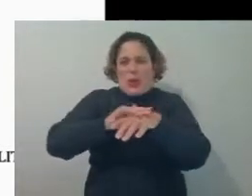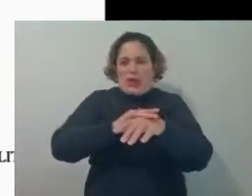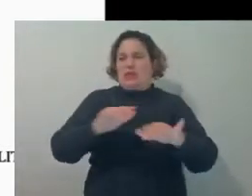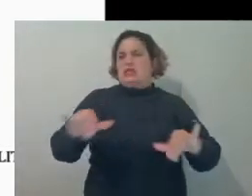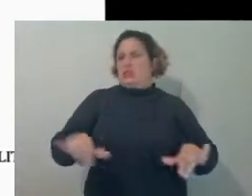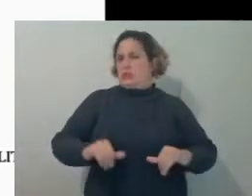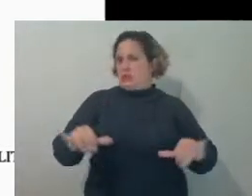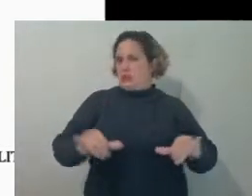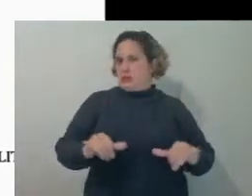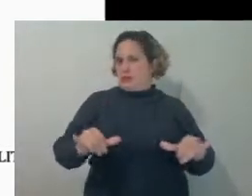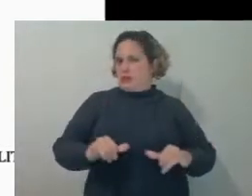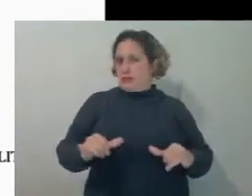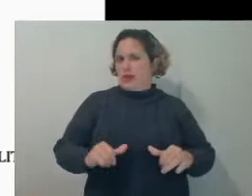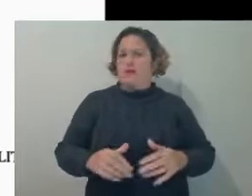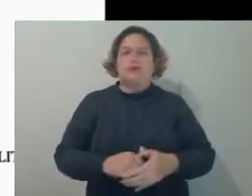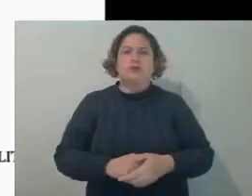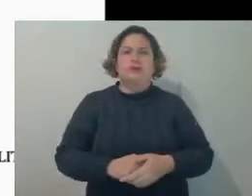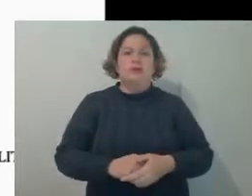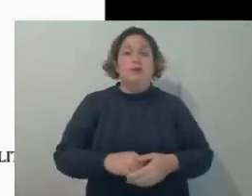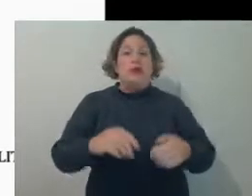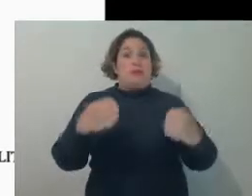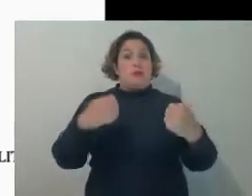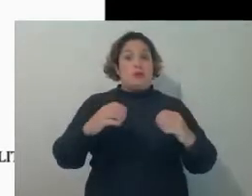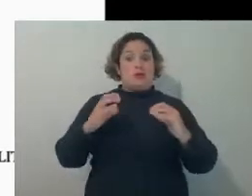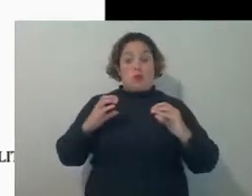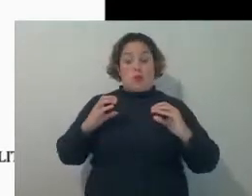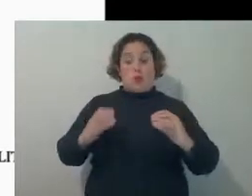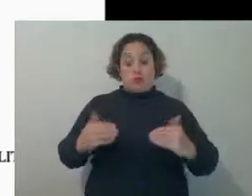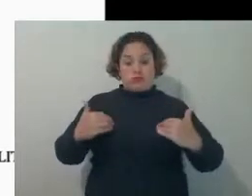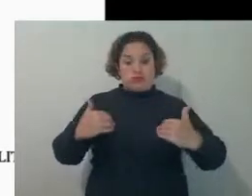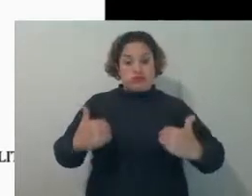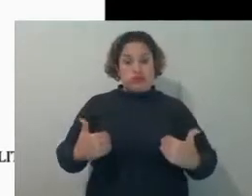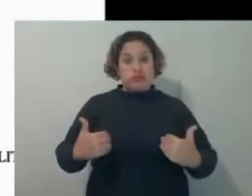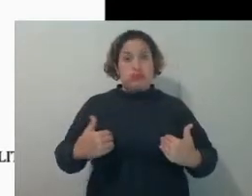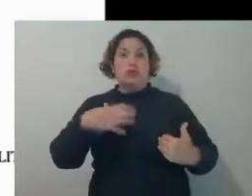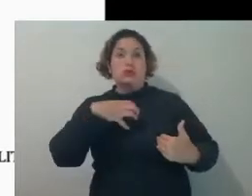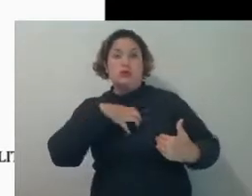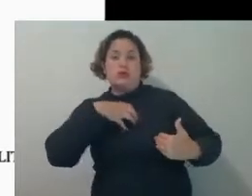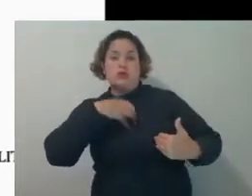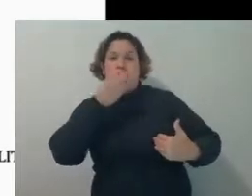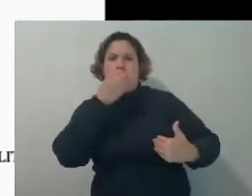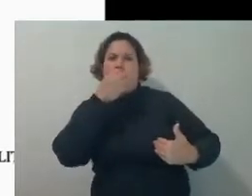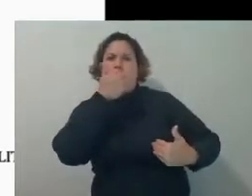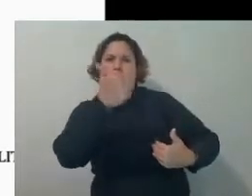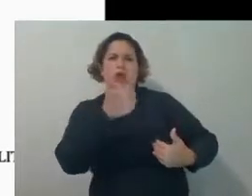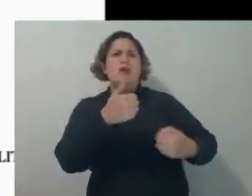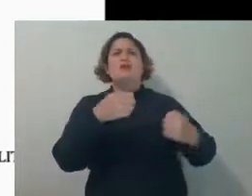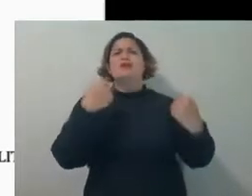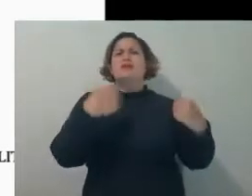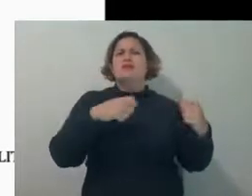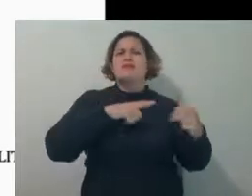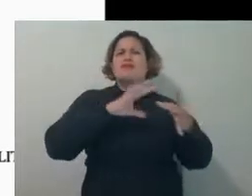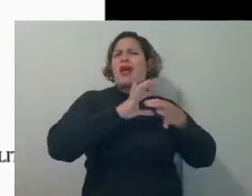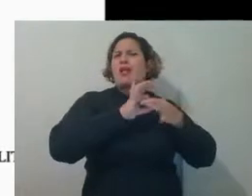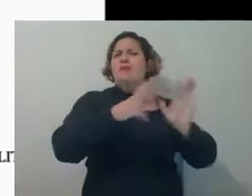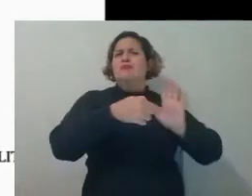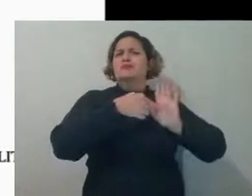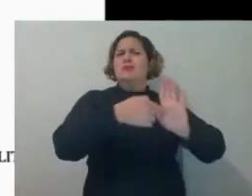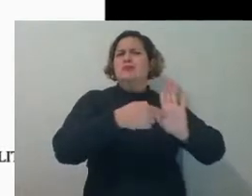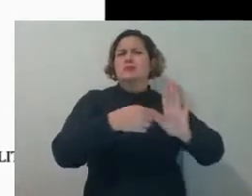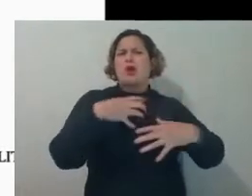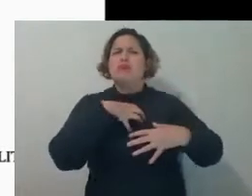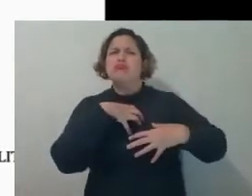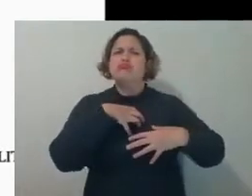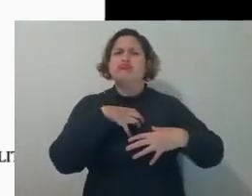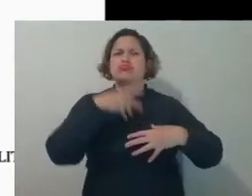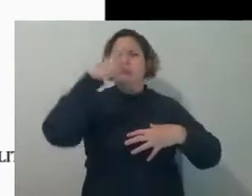injúrias, liberdade comportamental, que esse animal deve estar livre para expressar o comportamento natural